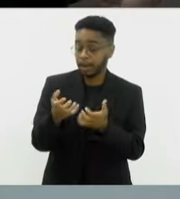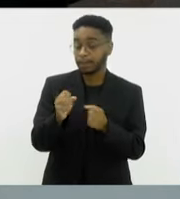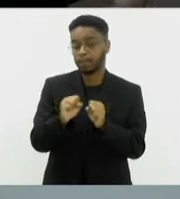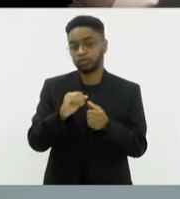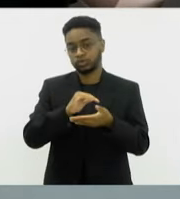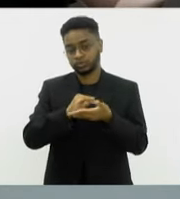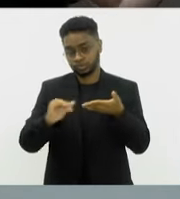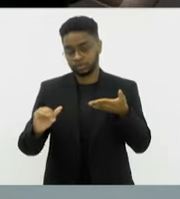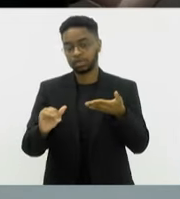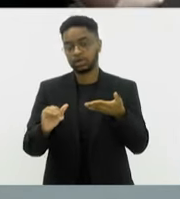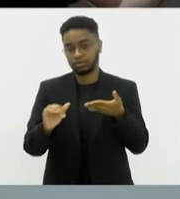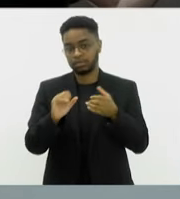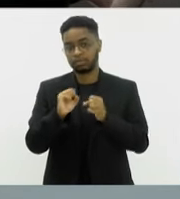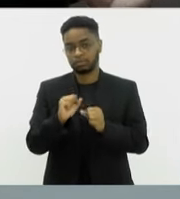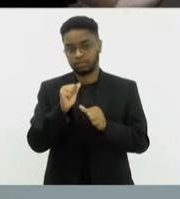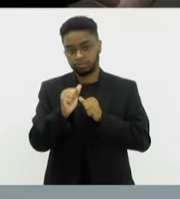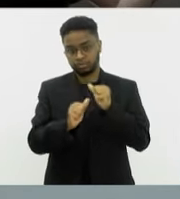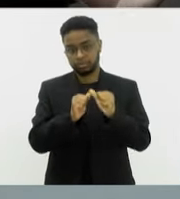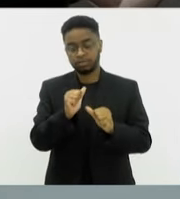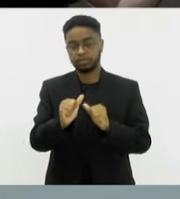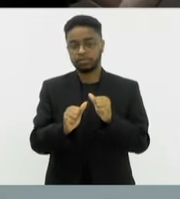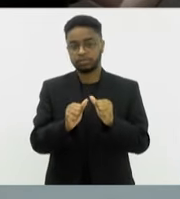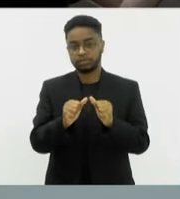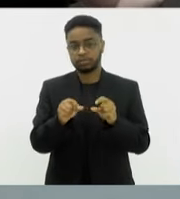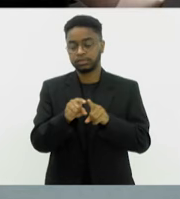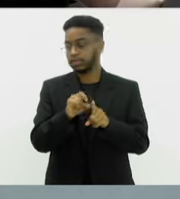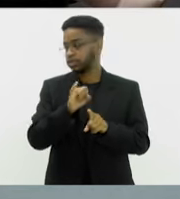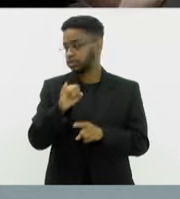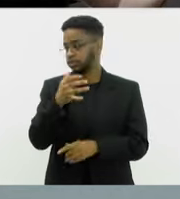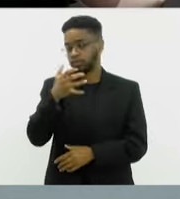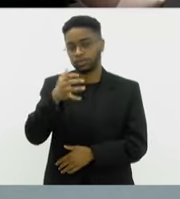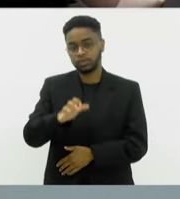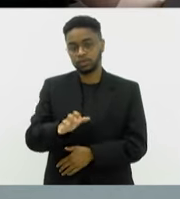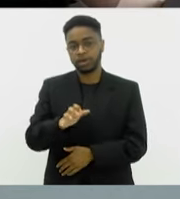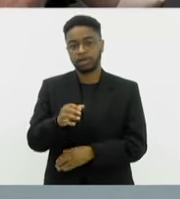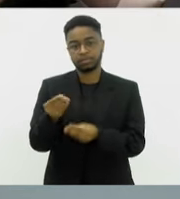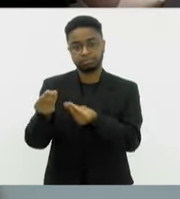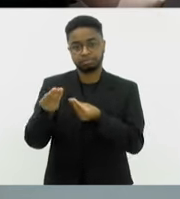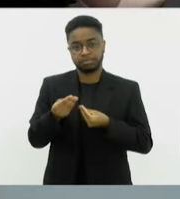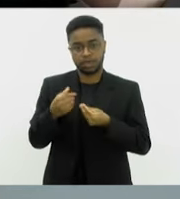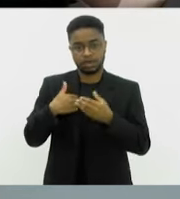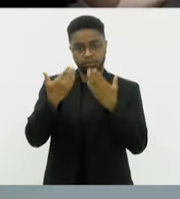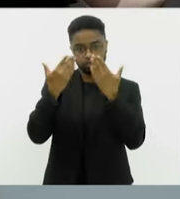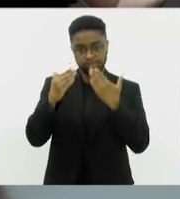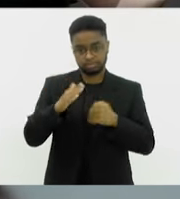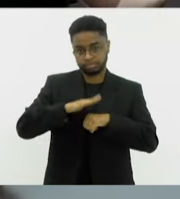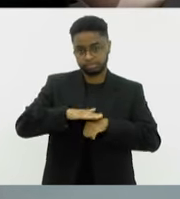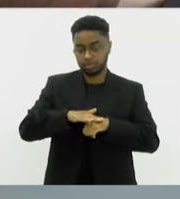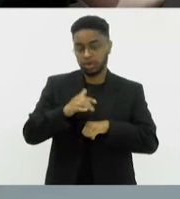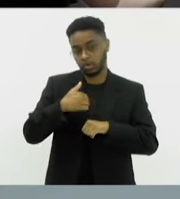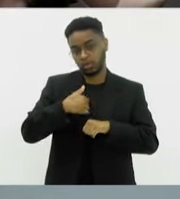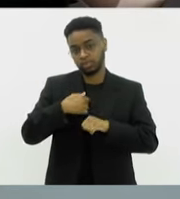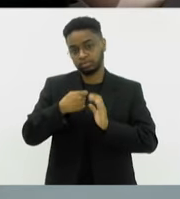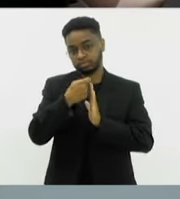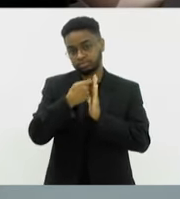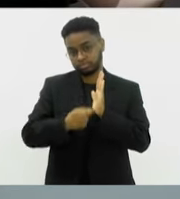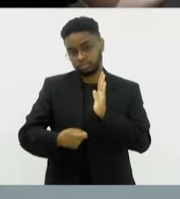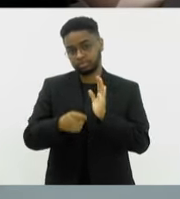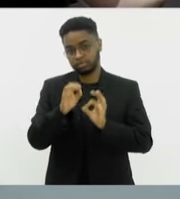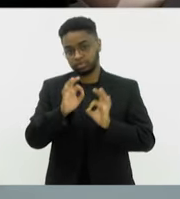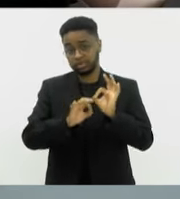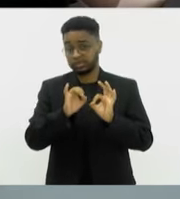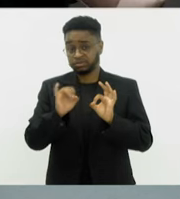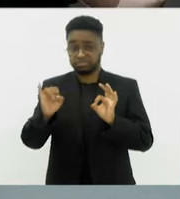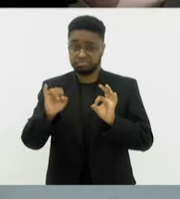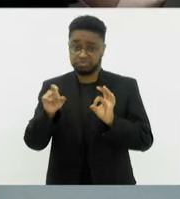para fazer essas alterações. Se Vossa Excelência não quiser, me dá vista, eu produzo essas alterações, como o senhor assim desejar.